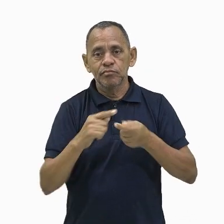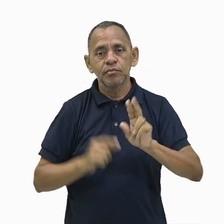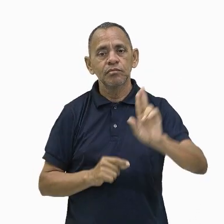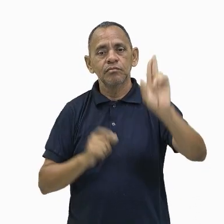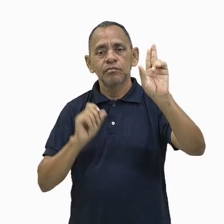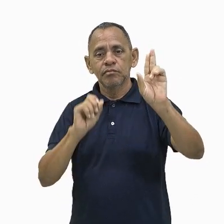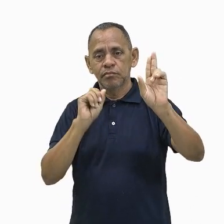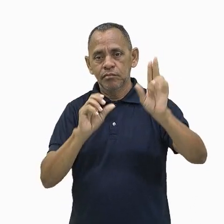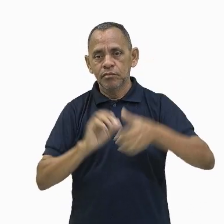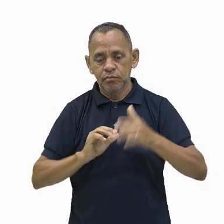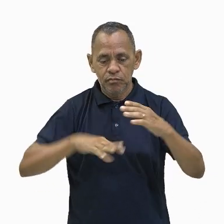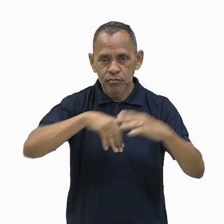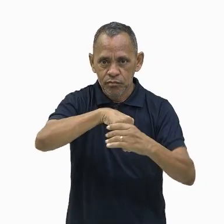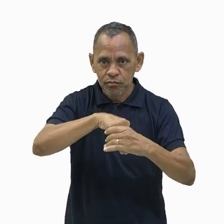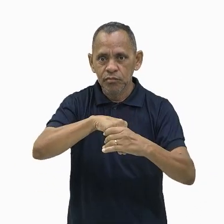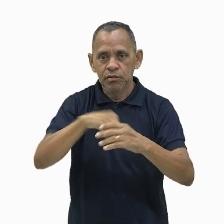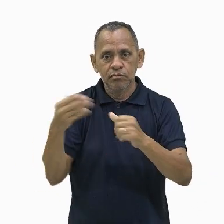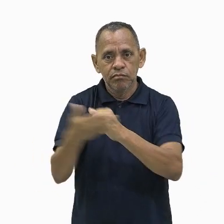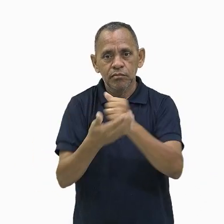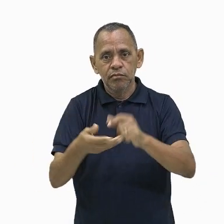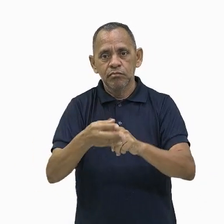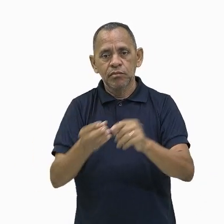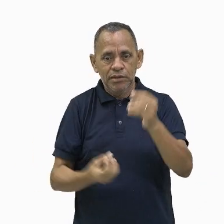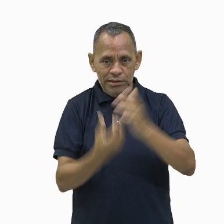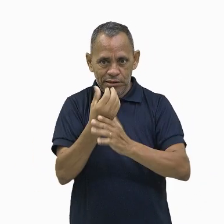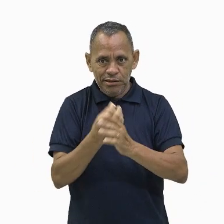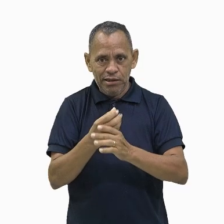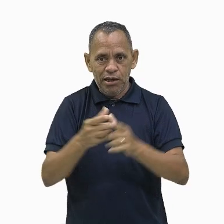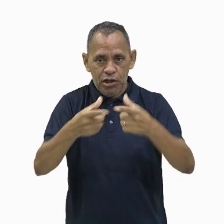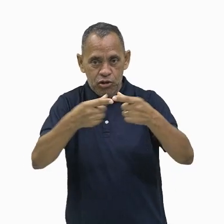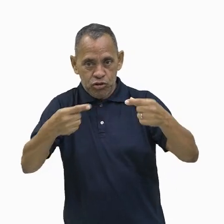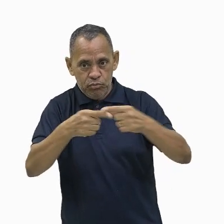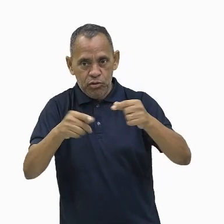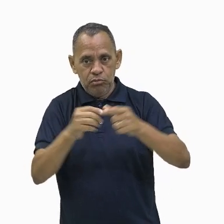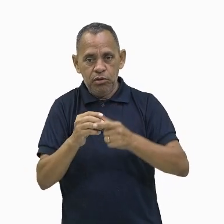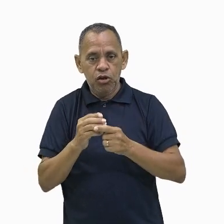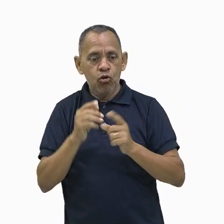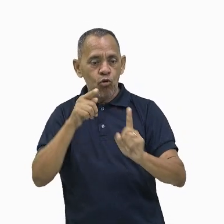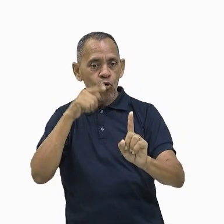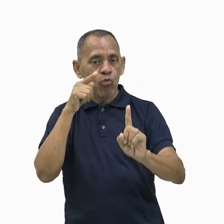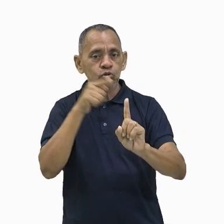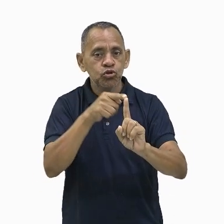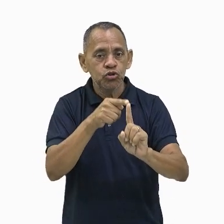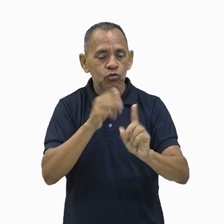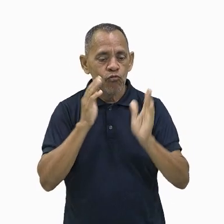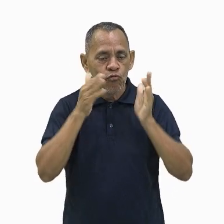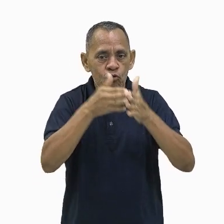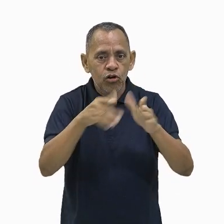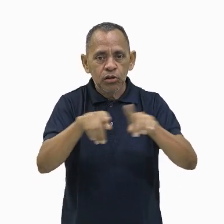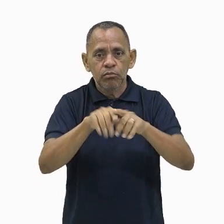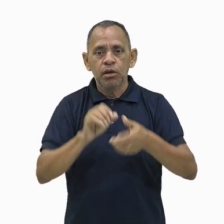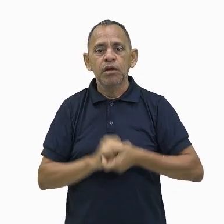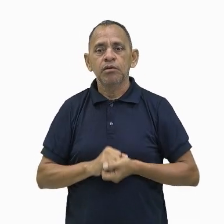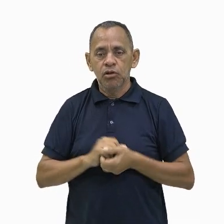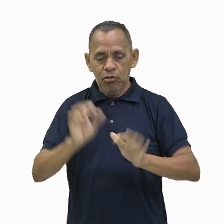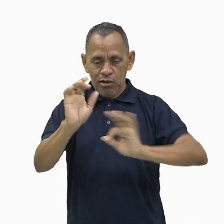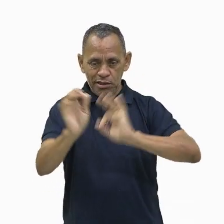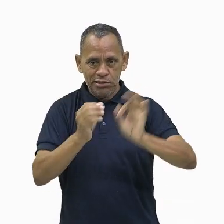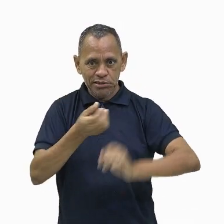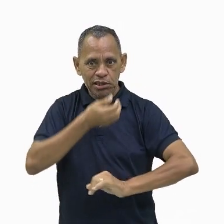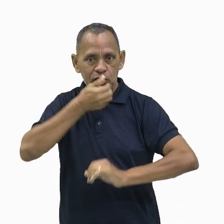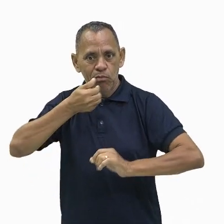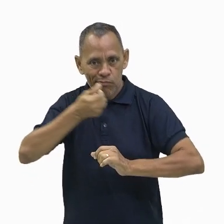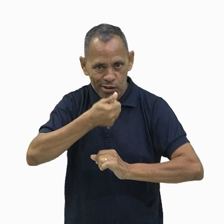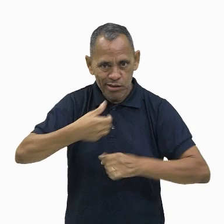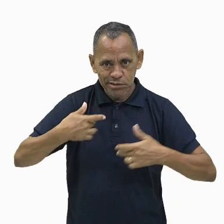então, um conjunto de princípios originado no Japão, voltado para a organização, bem-estar e disciplina. Eles